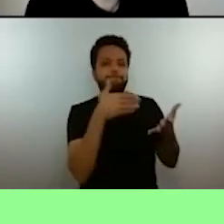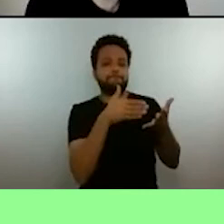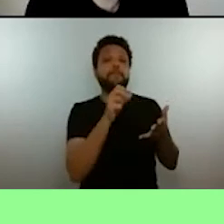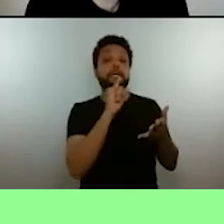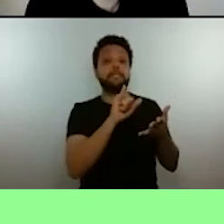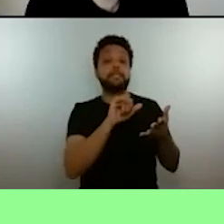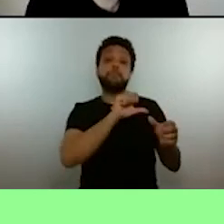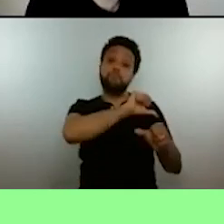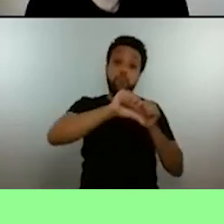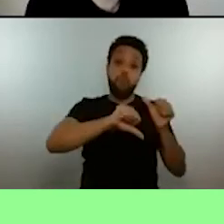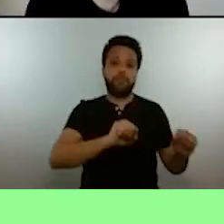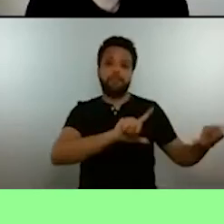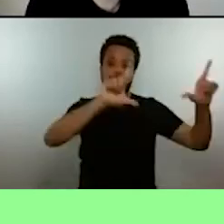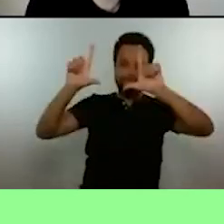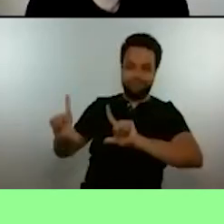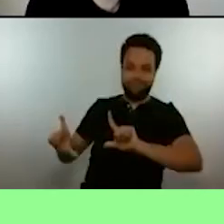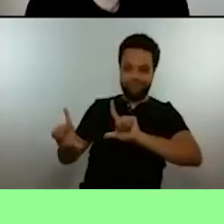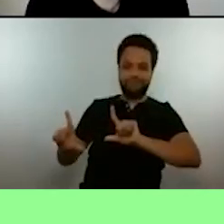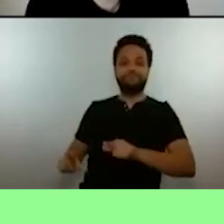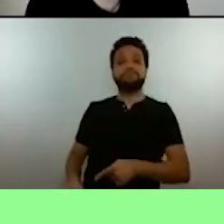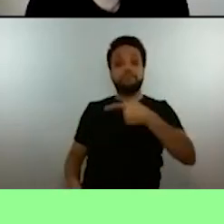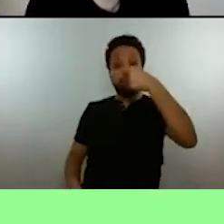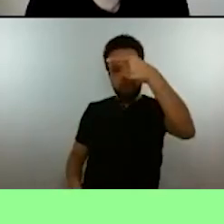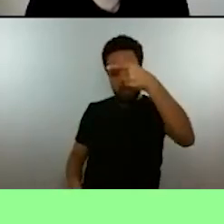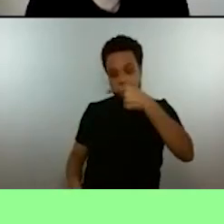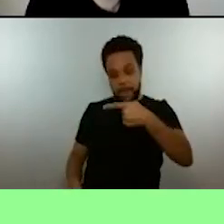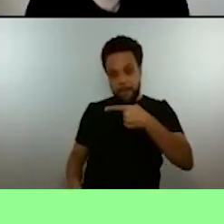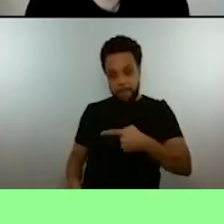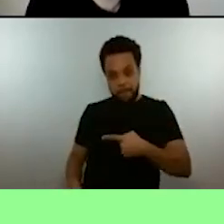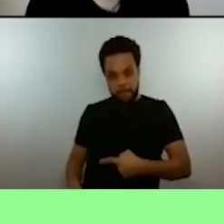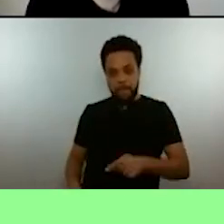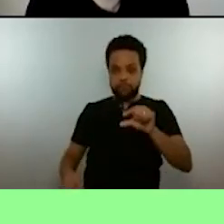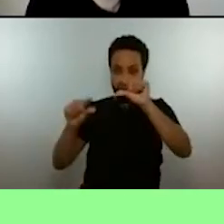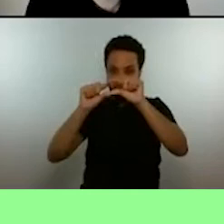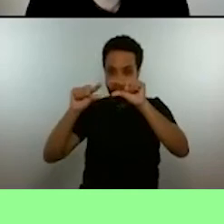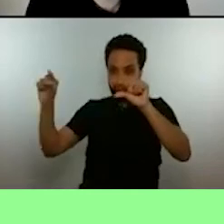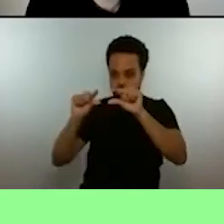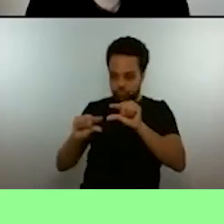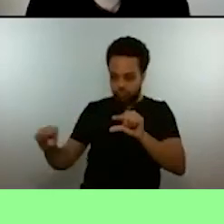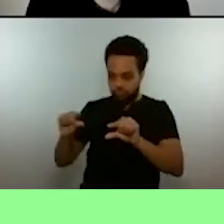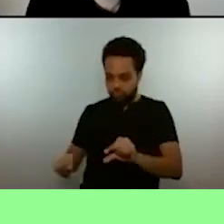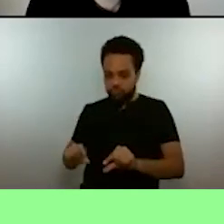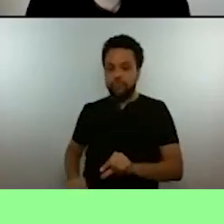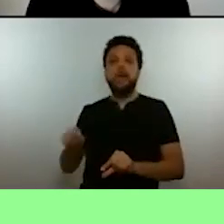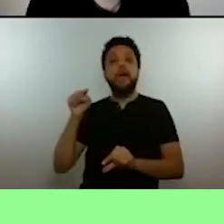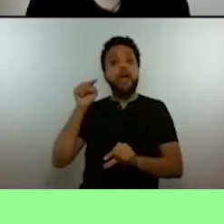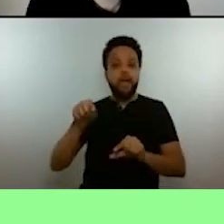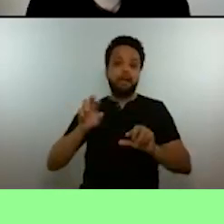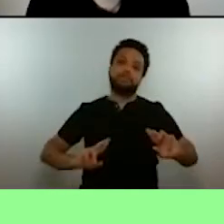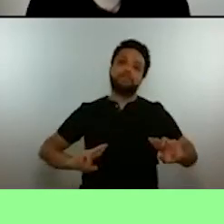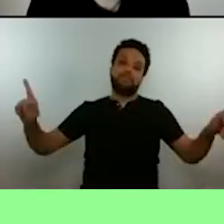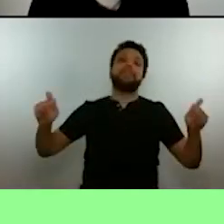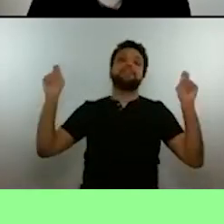de quantidade, porque eu não estou usando só a cor, né, para exemplificar os dados do